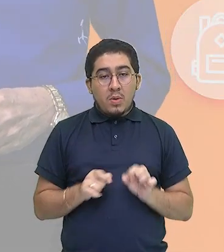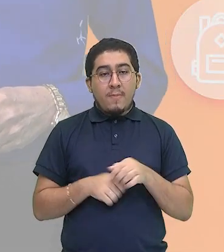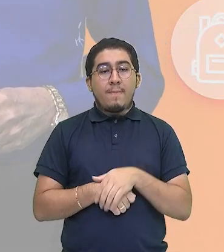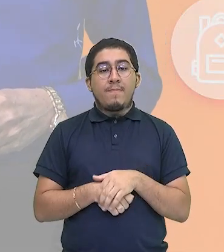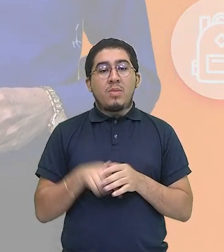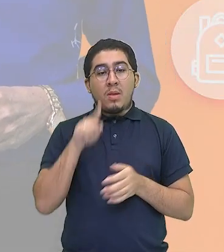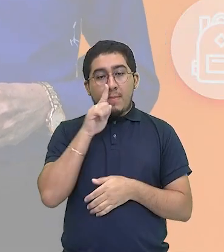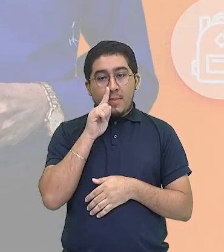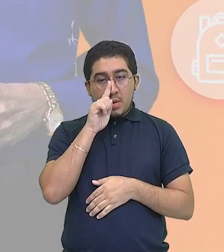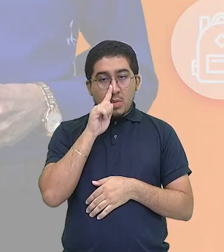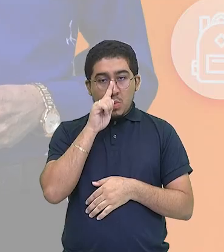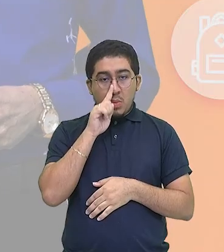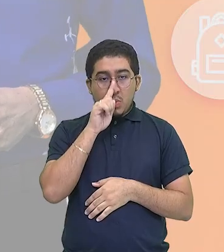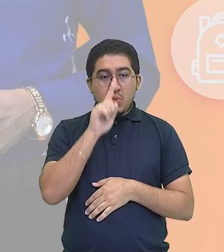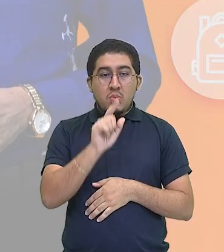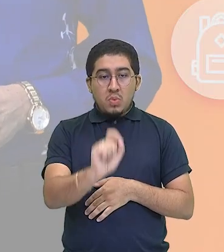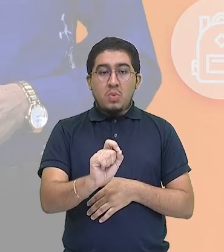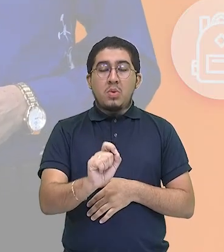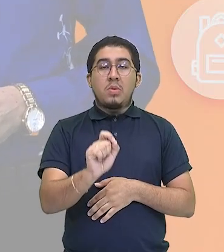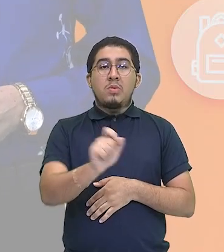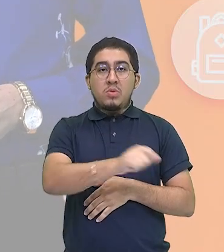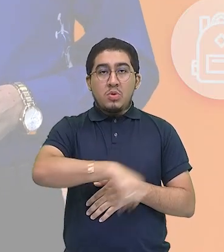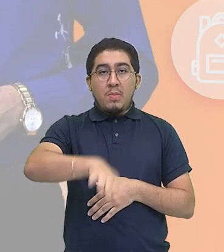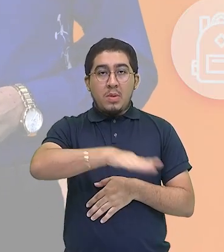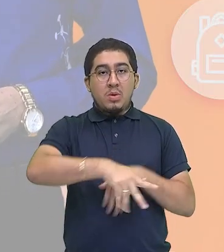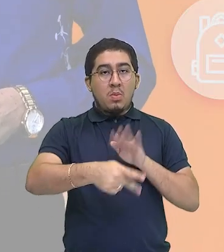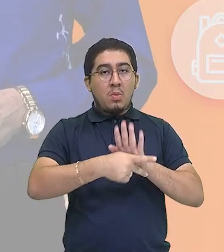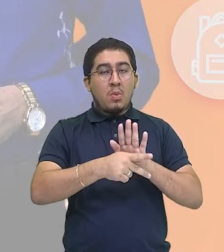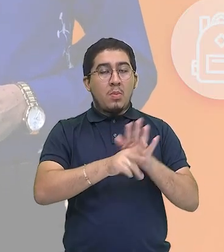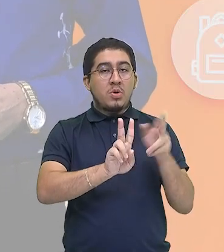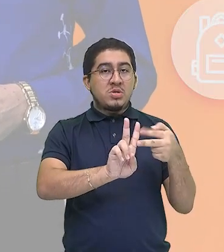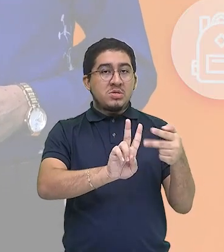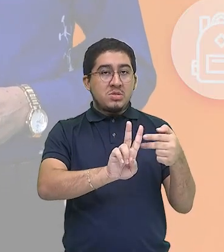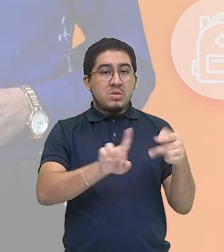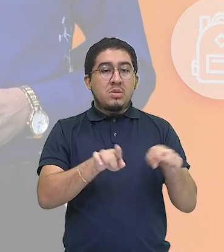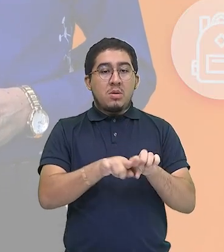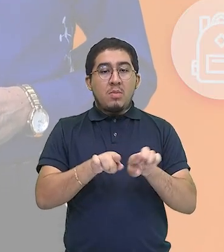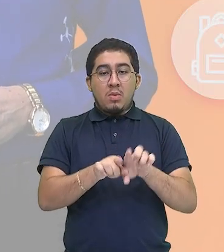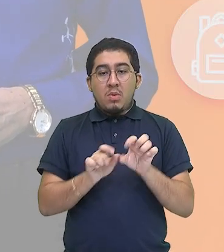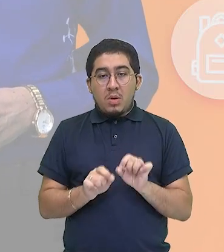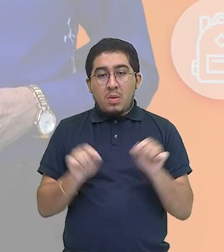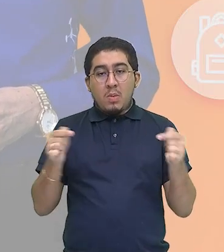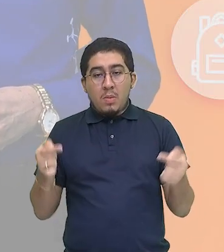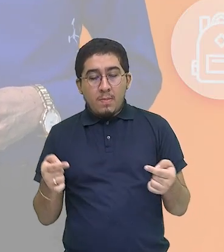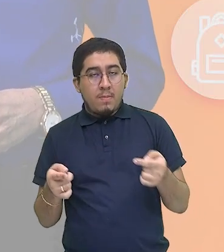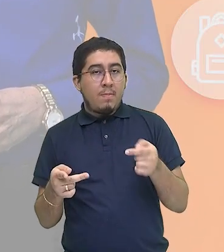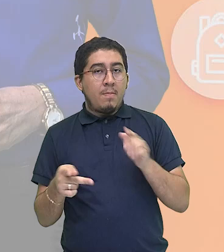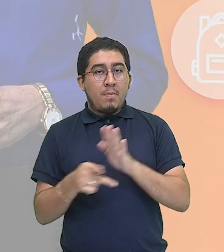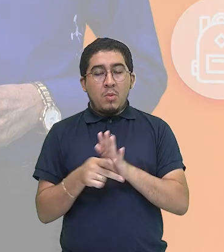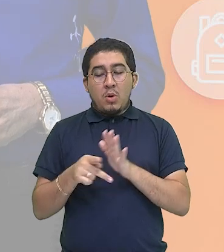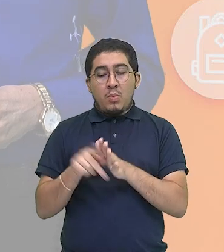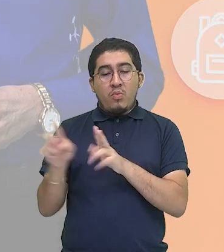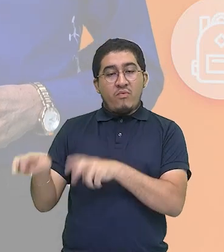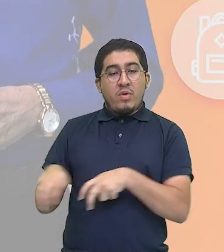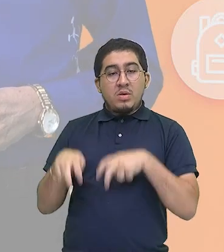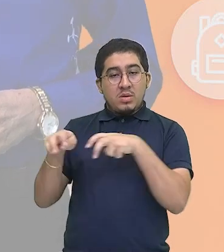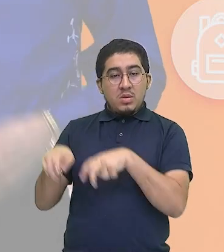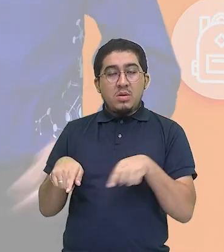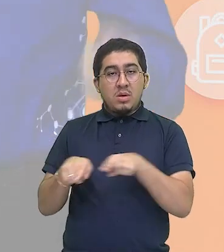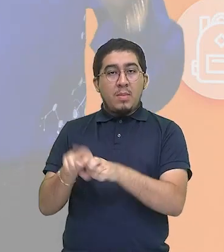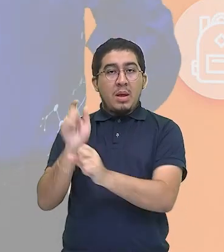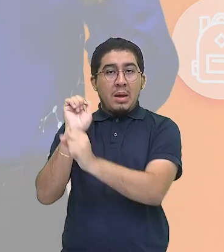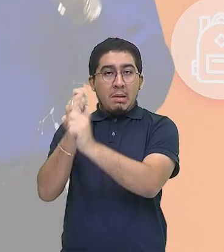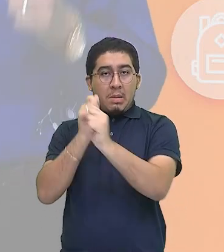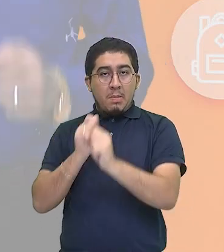ameaça constante a terras indígenas por parte de fazendeiros,